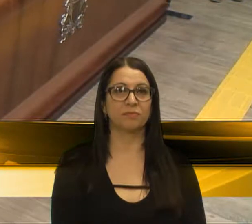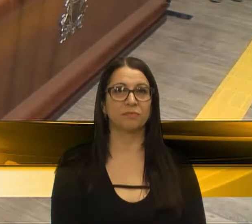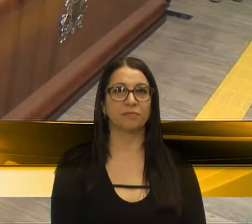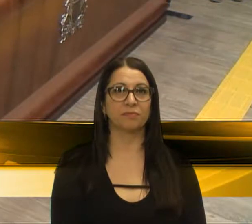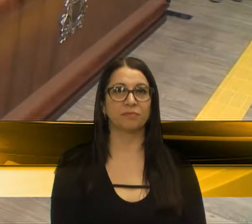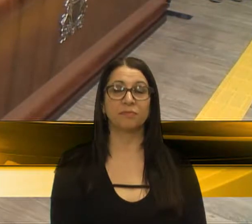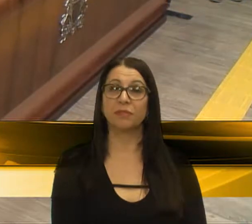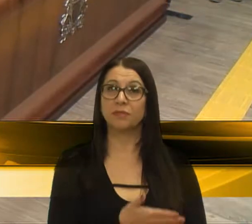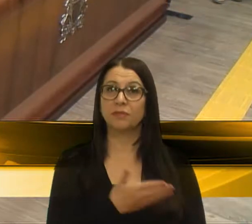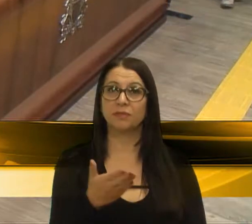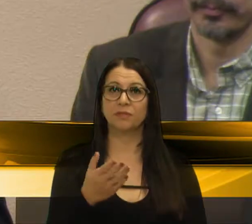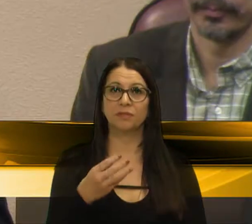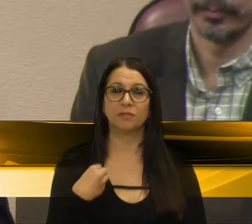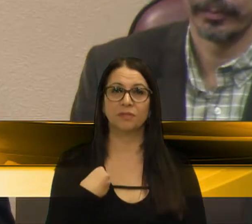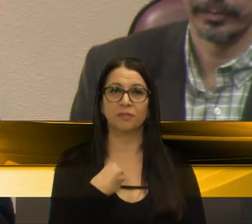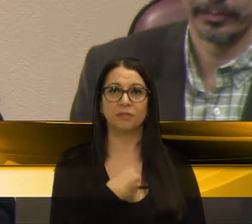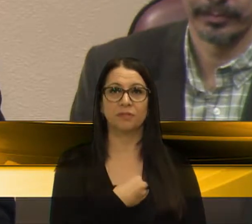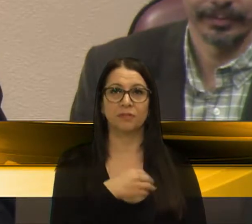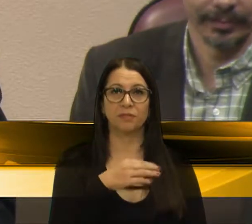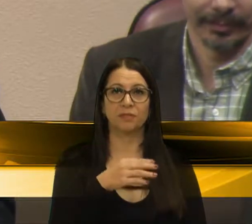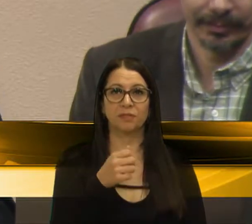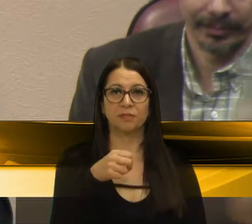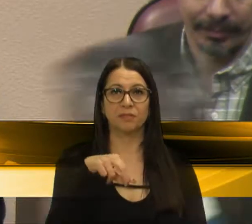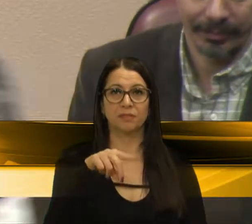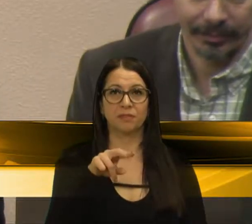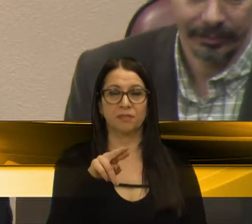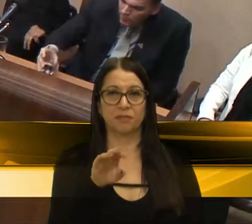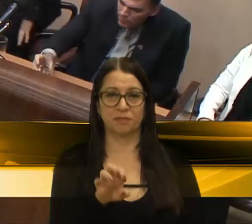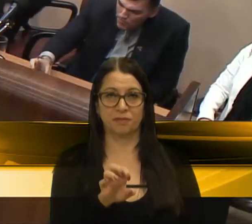Passo a palavra ao doutor André Borba Raires.